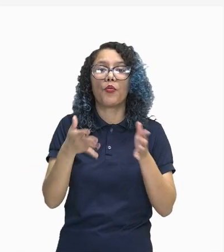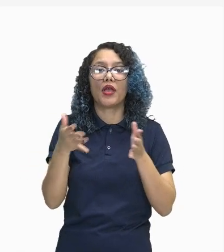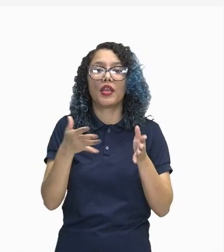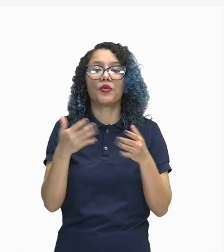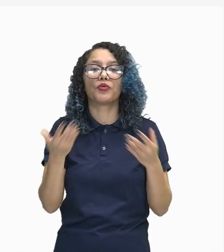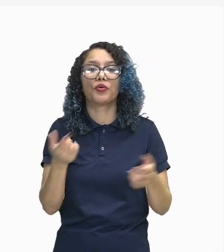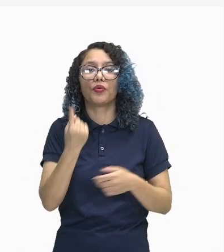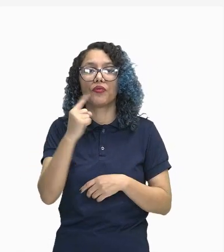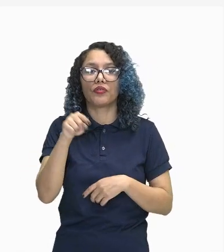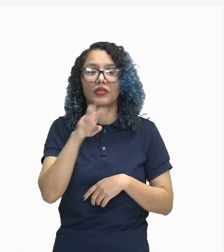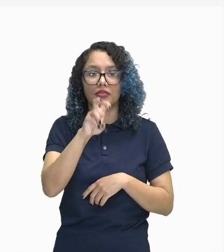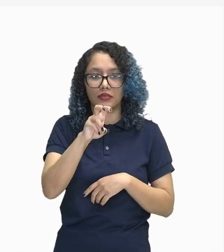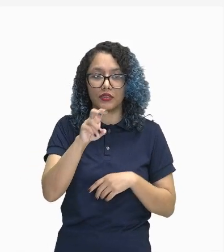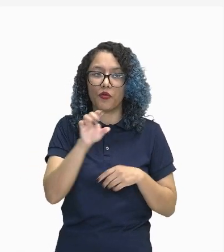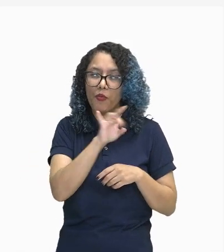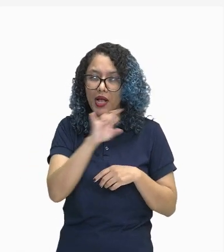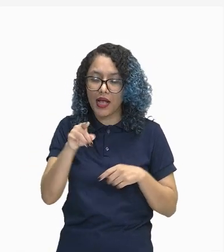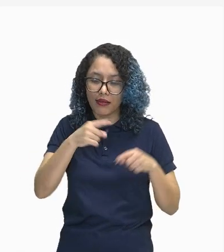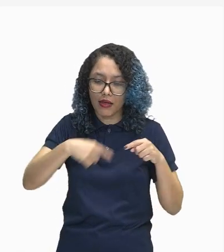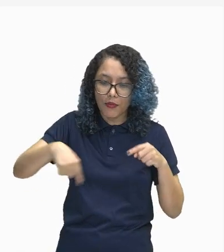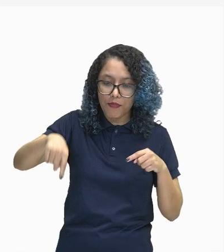volta, enquanto João